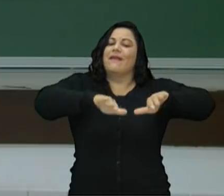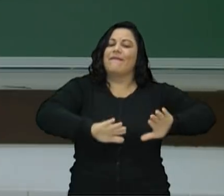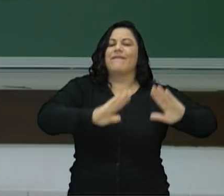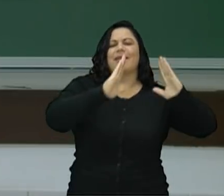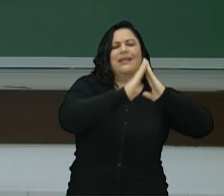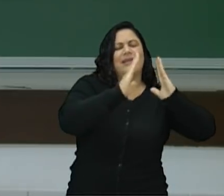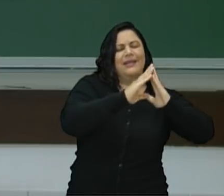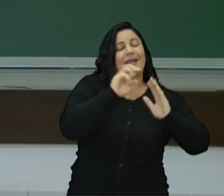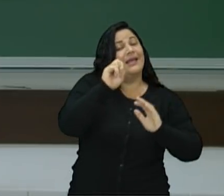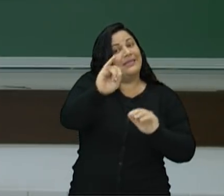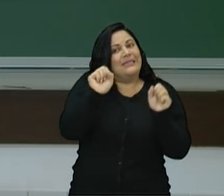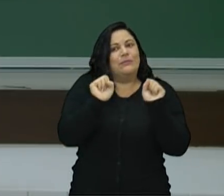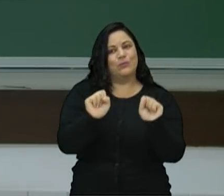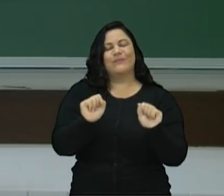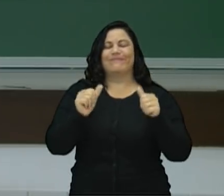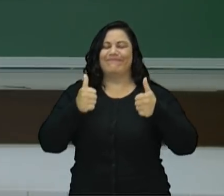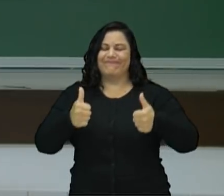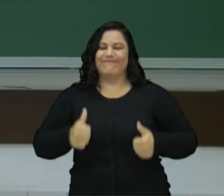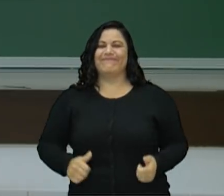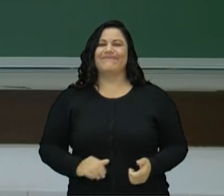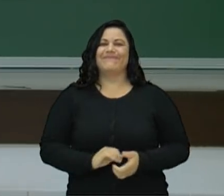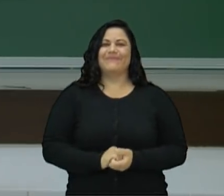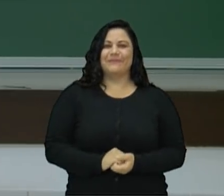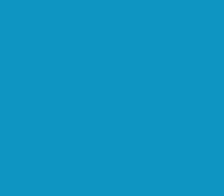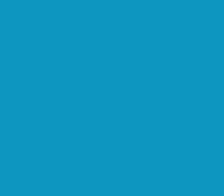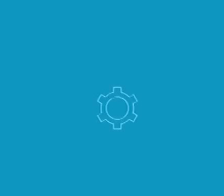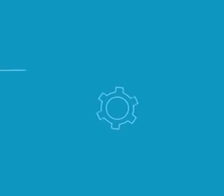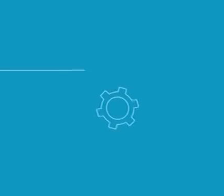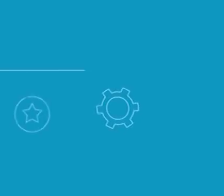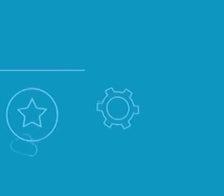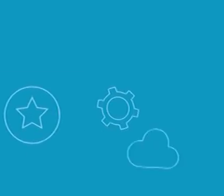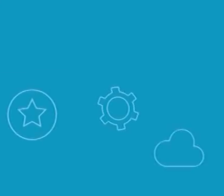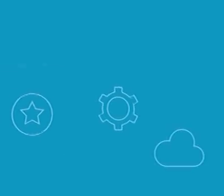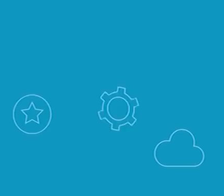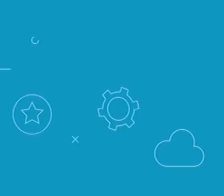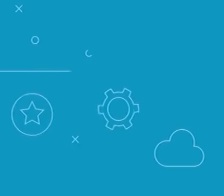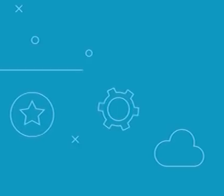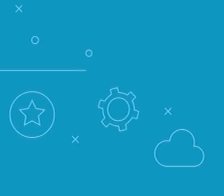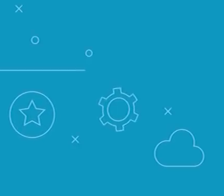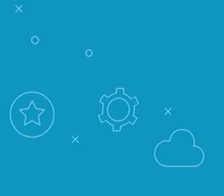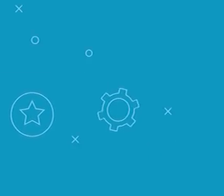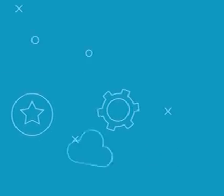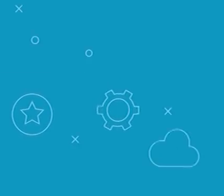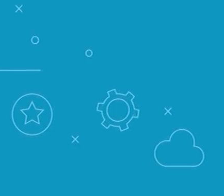casa se puderem.